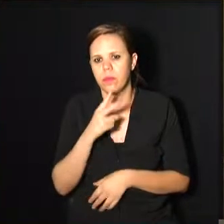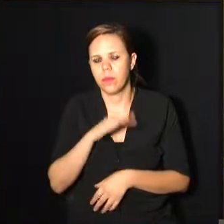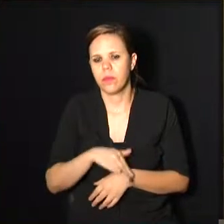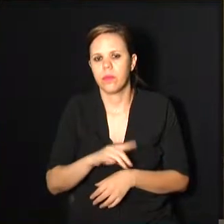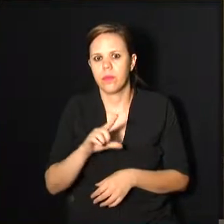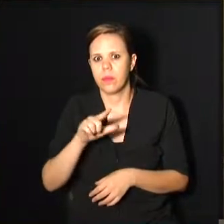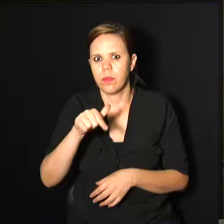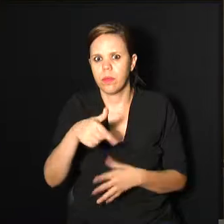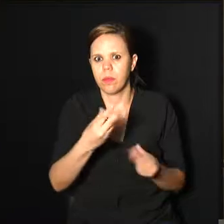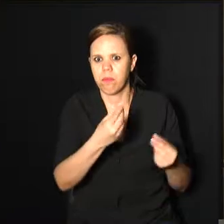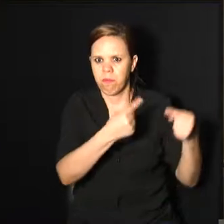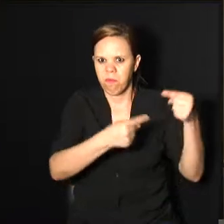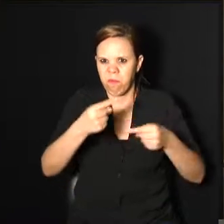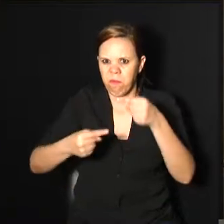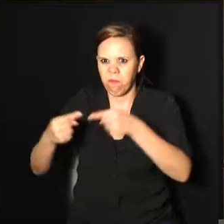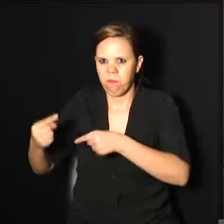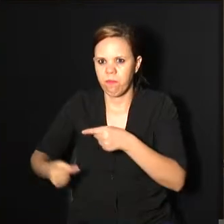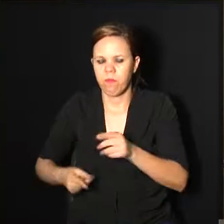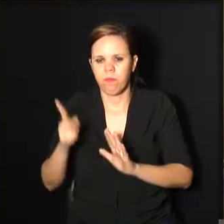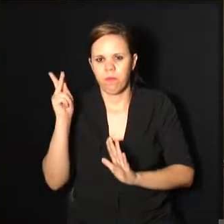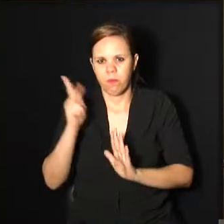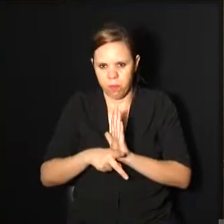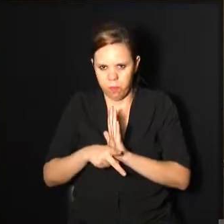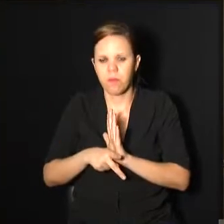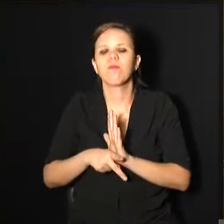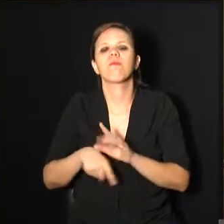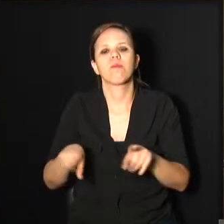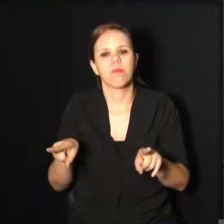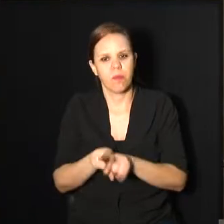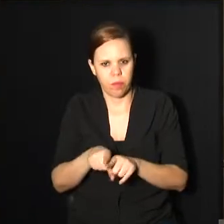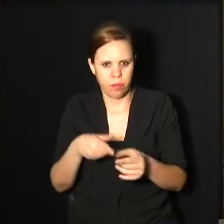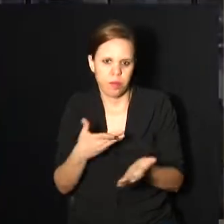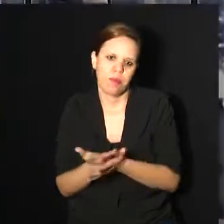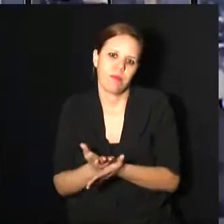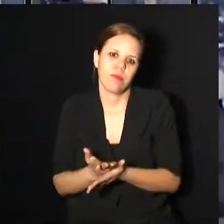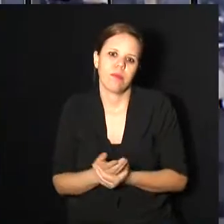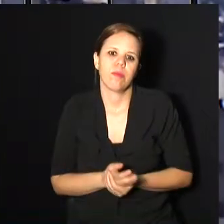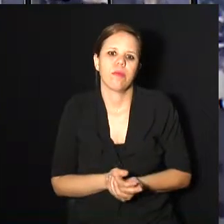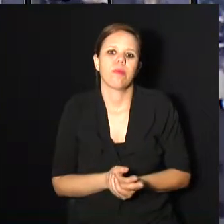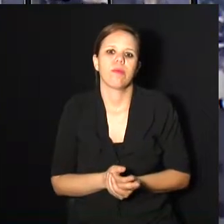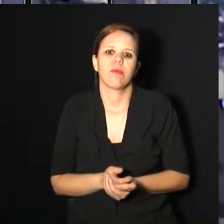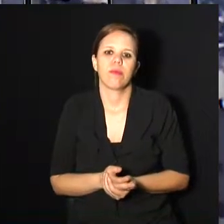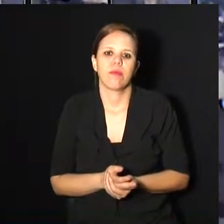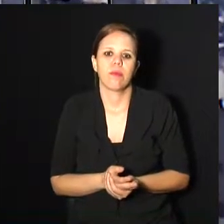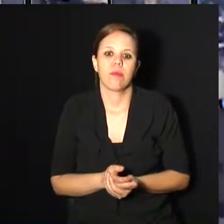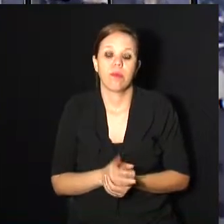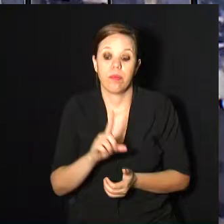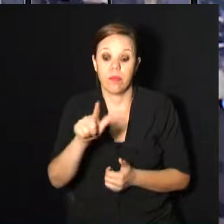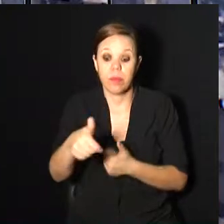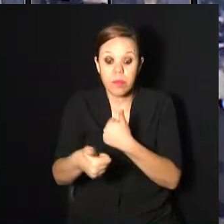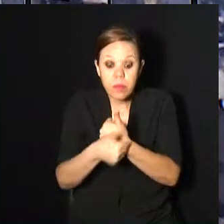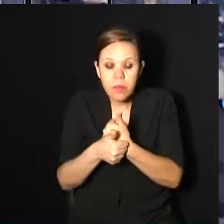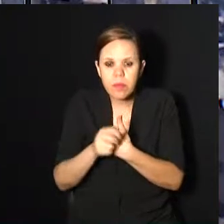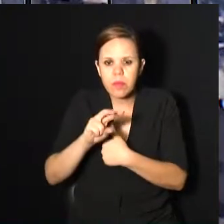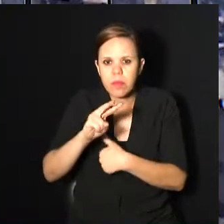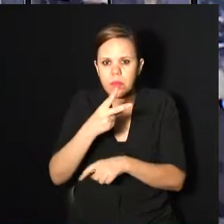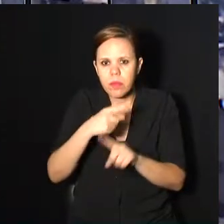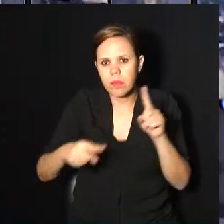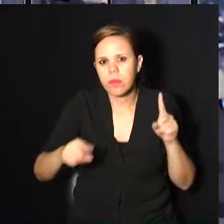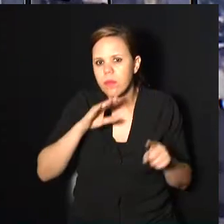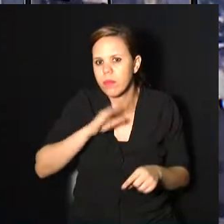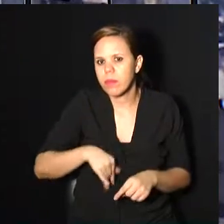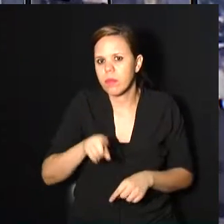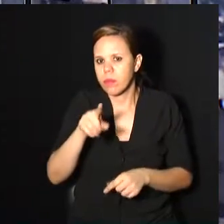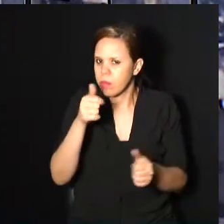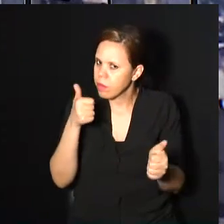de muita discussão, o projeto também foi aprovado. E daqui a pouco, às 2h30 da tarde,